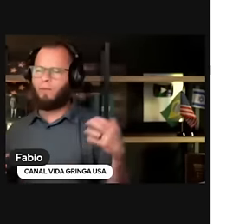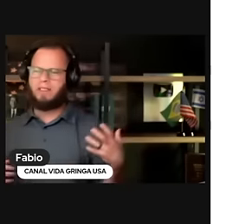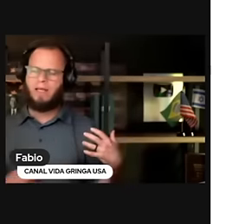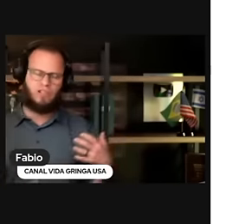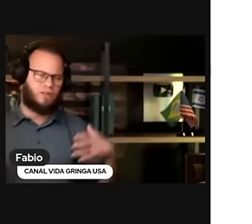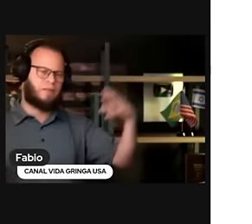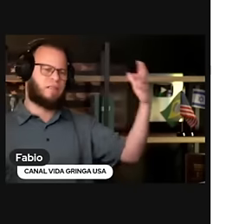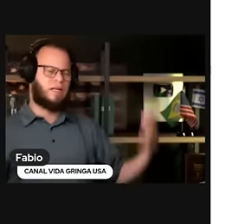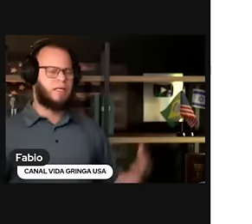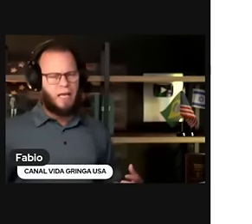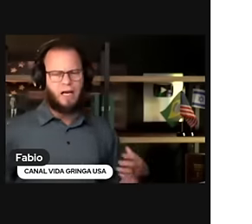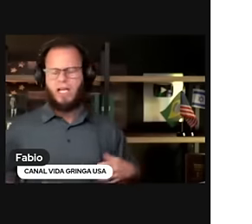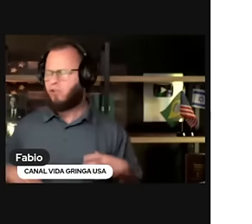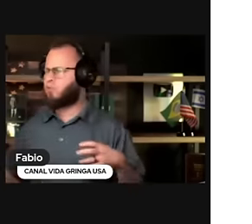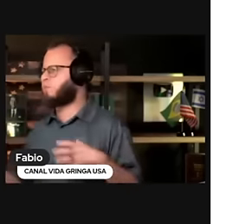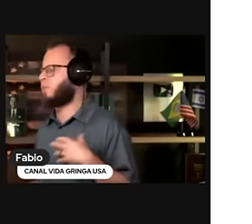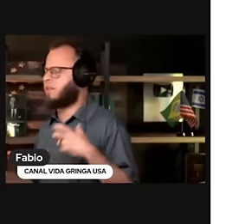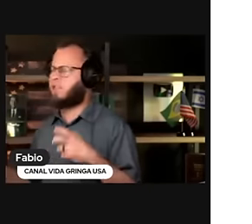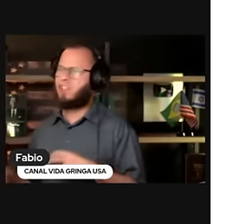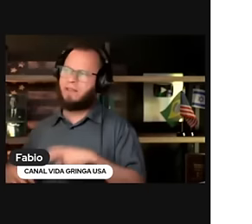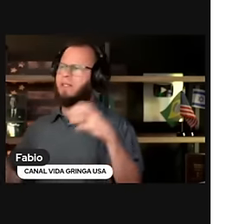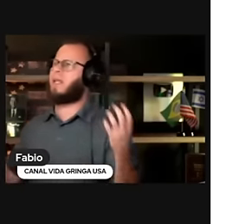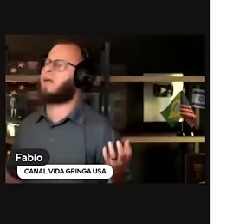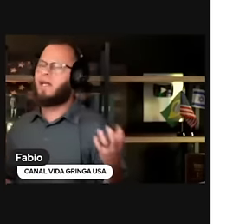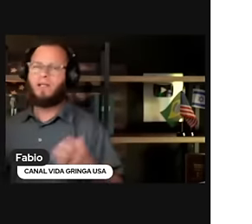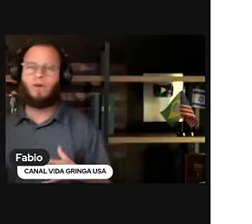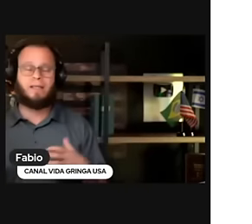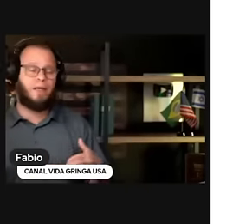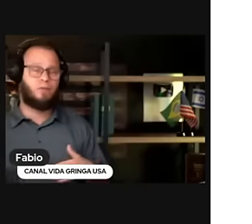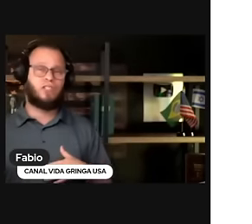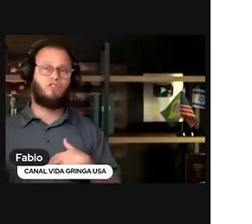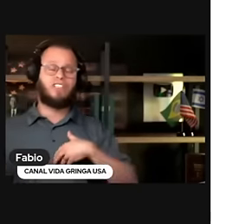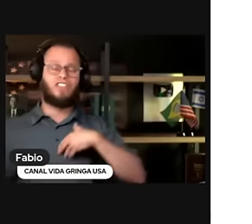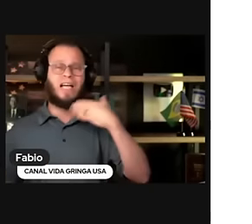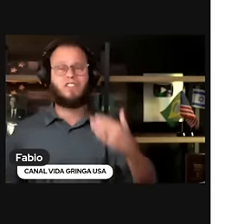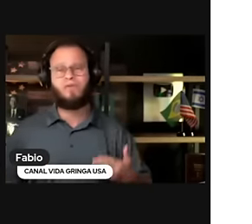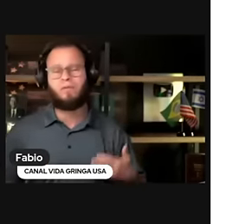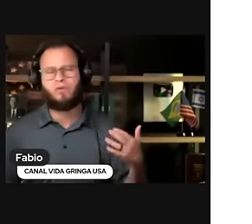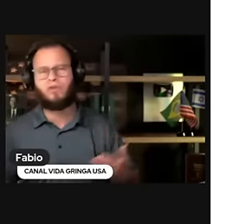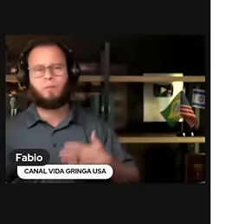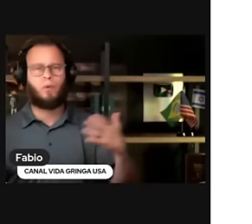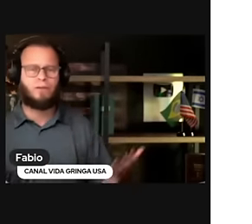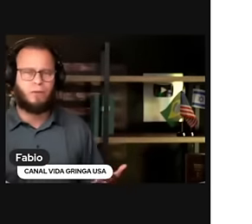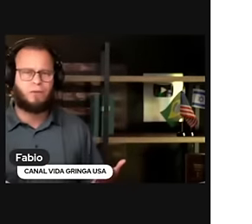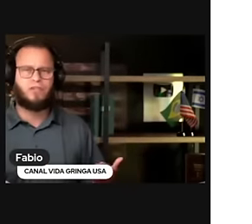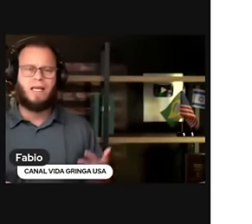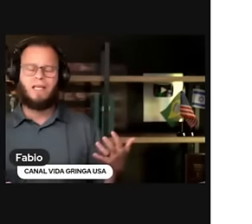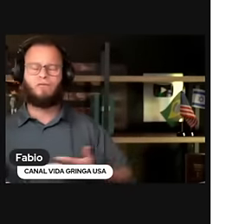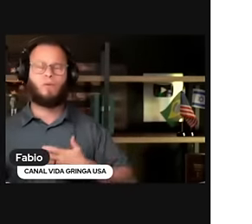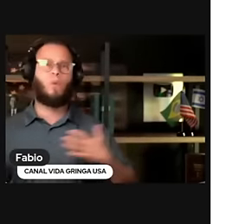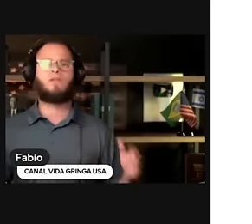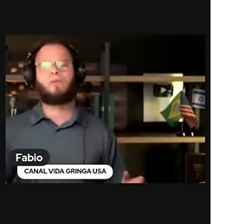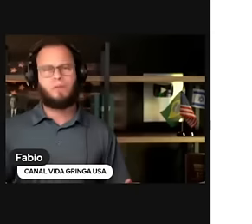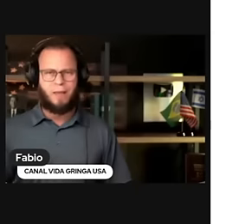trump for Presidente a gente vai ter terceira guerra se o trump for Presidente a gente vai ter guerra nós sabemos que nós já tivemos o trump por 4 anos e